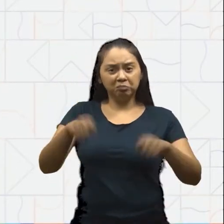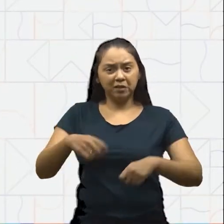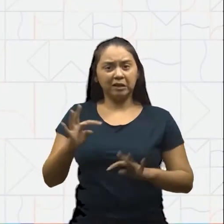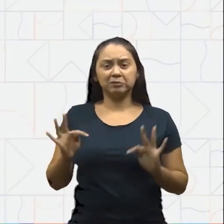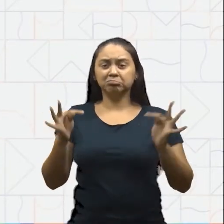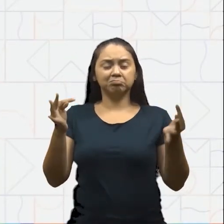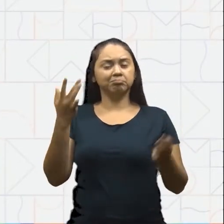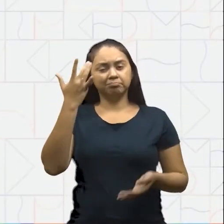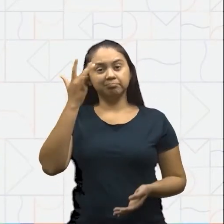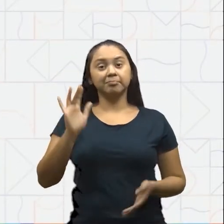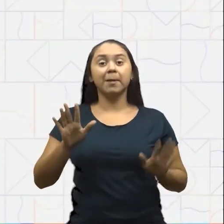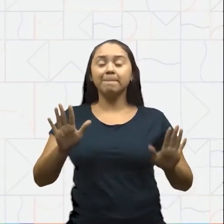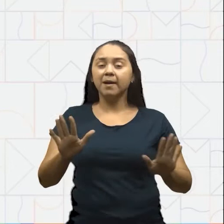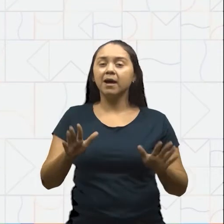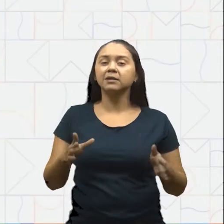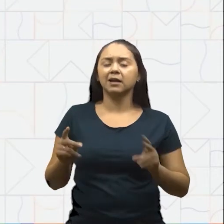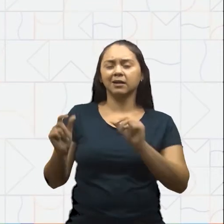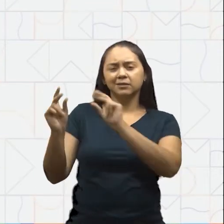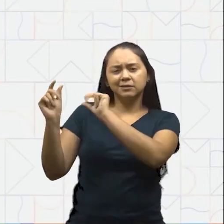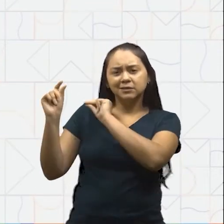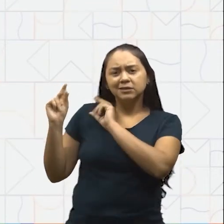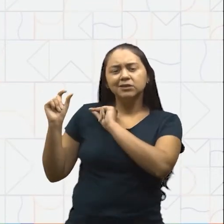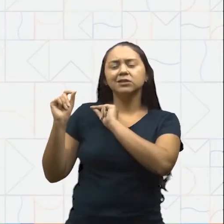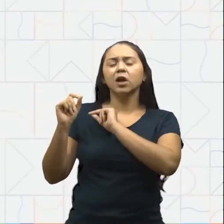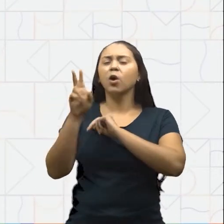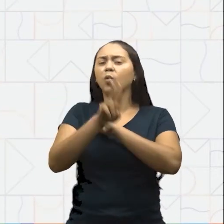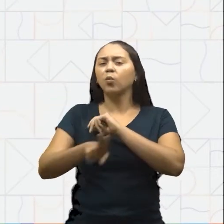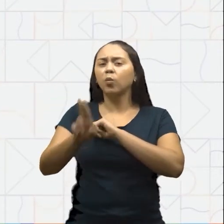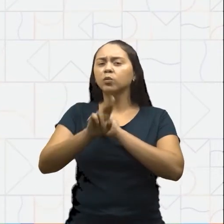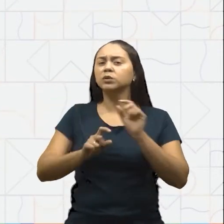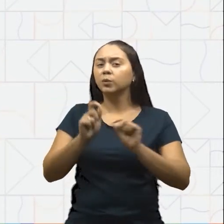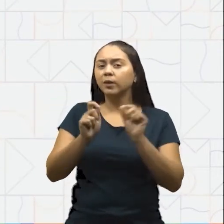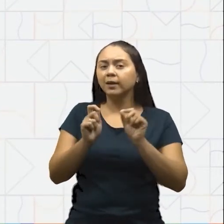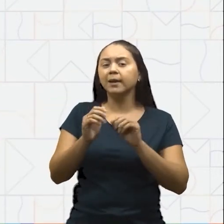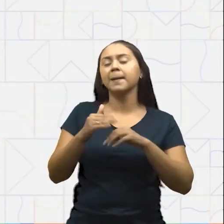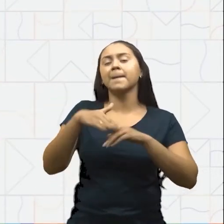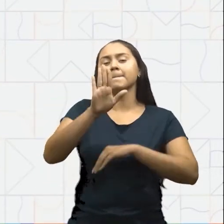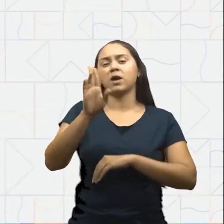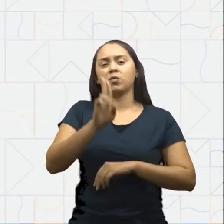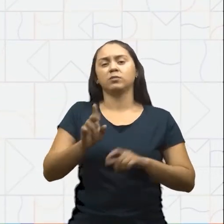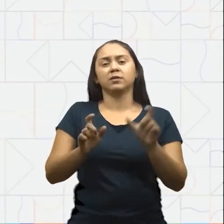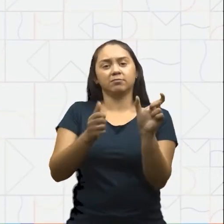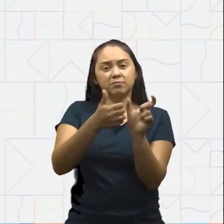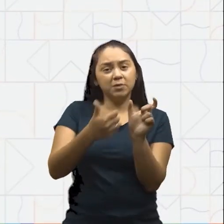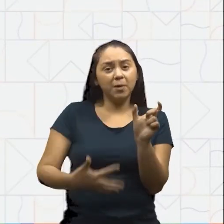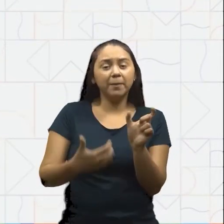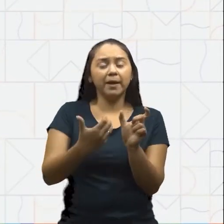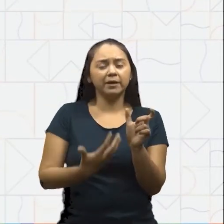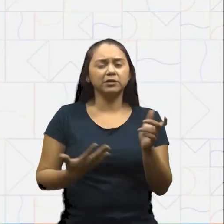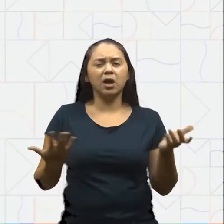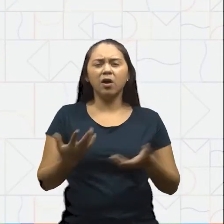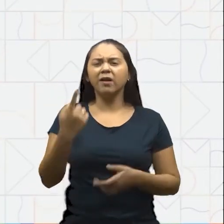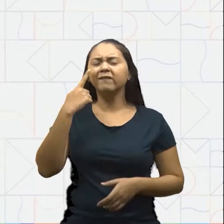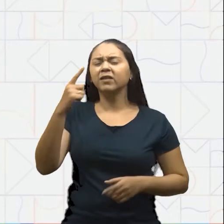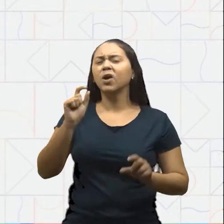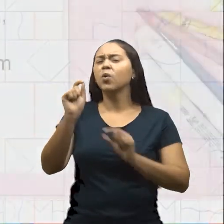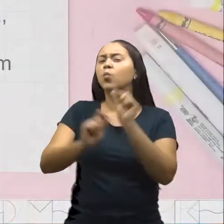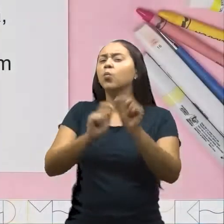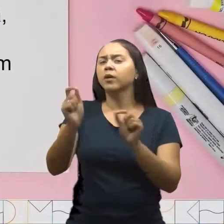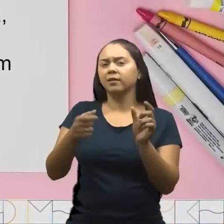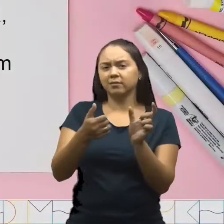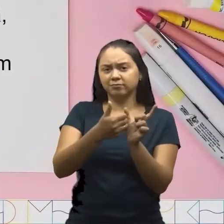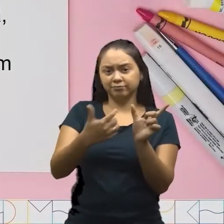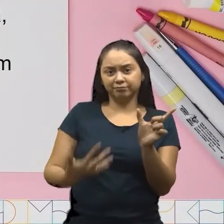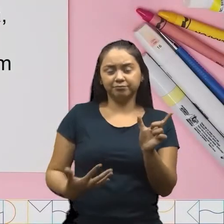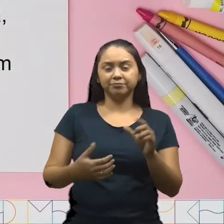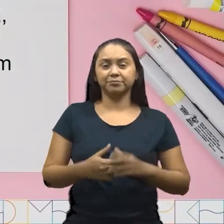possível. Por isso, naquela época, nós utilizávamos muito as enciclopédias. Vamos ver o que são enciclopédias?